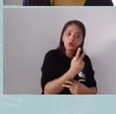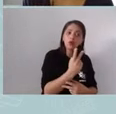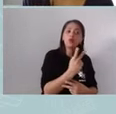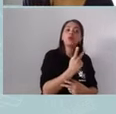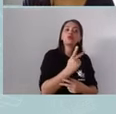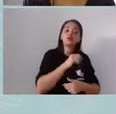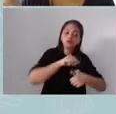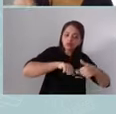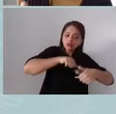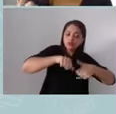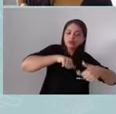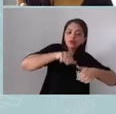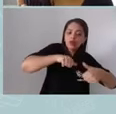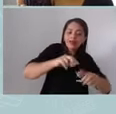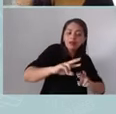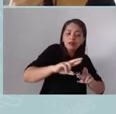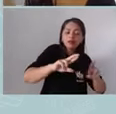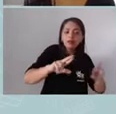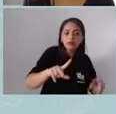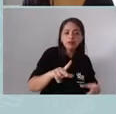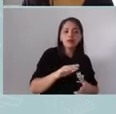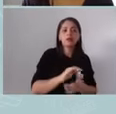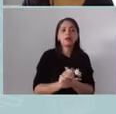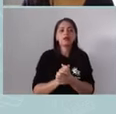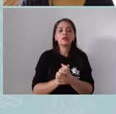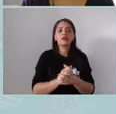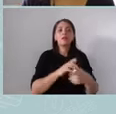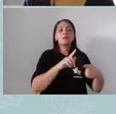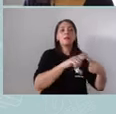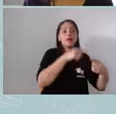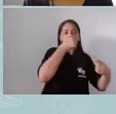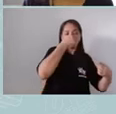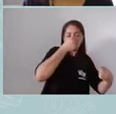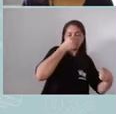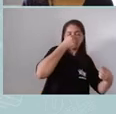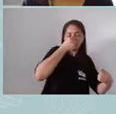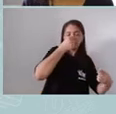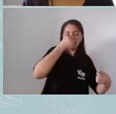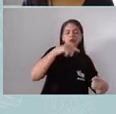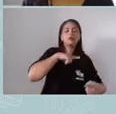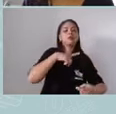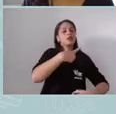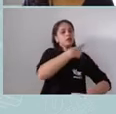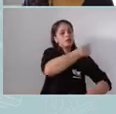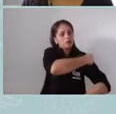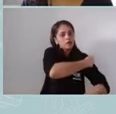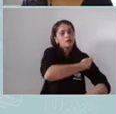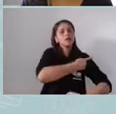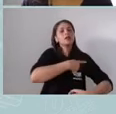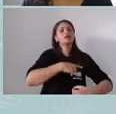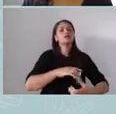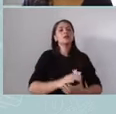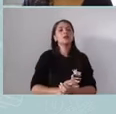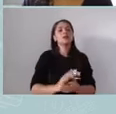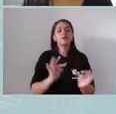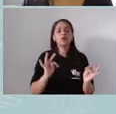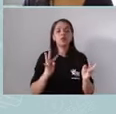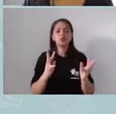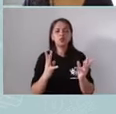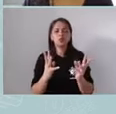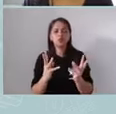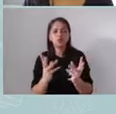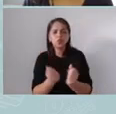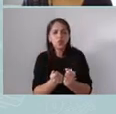quantidade um pouco menor, e contra a gripe, né, que é o vírus influenza, a gente tem vacinação também, né? Todas as outras aqui, tirando o resfriado, a